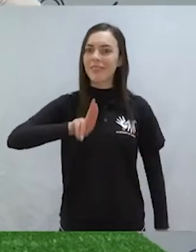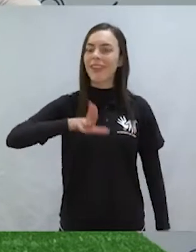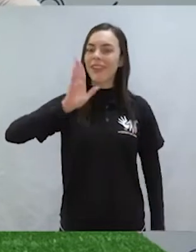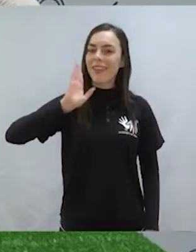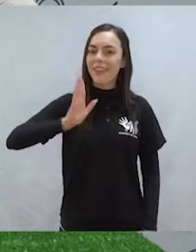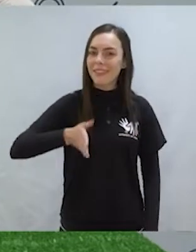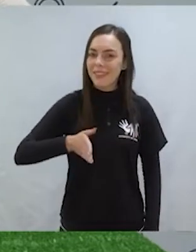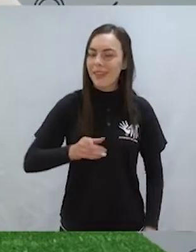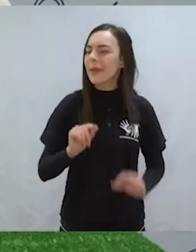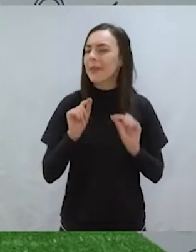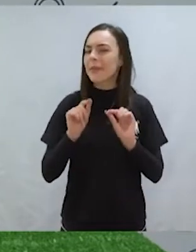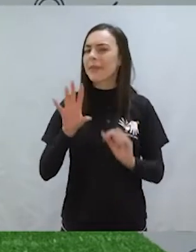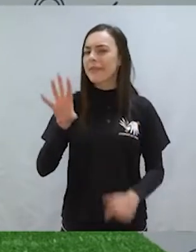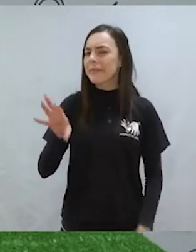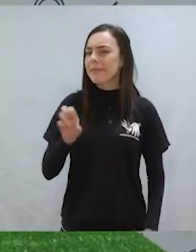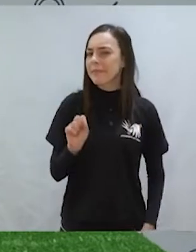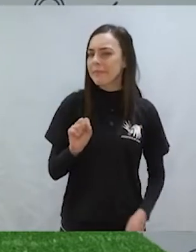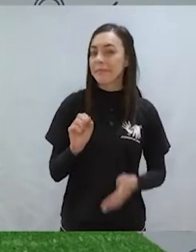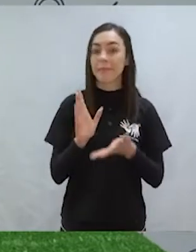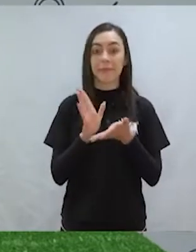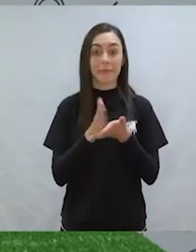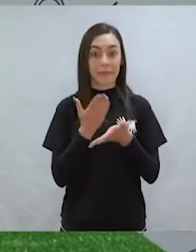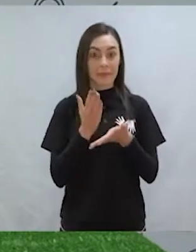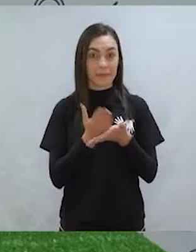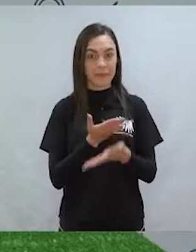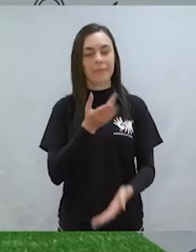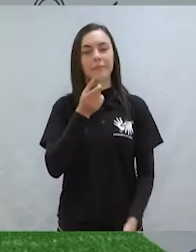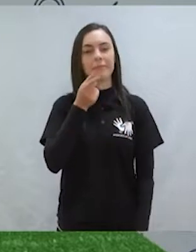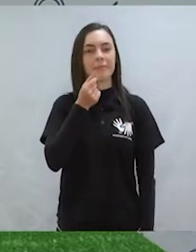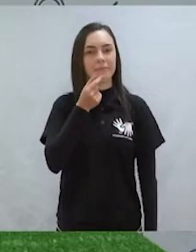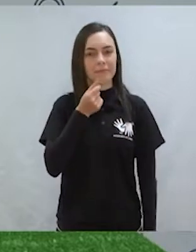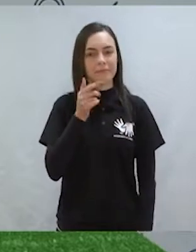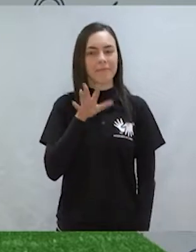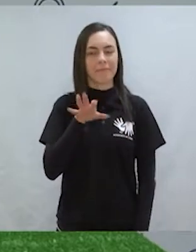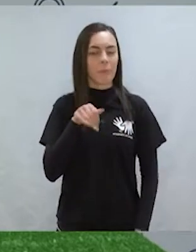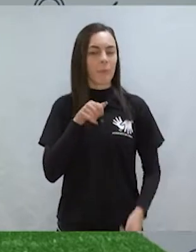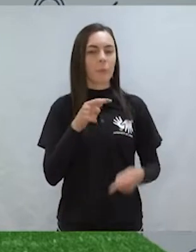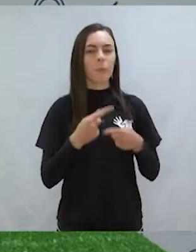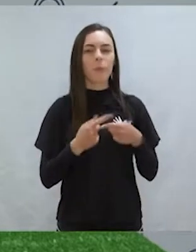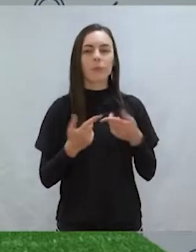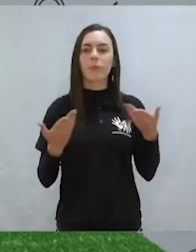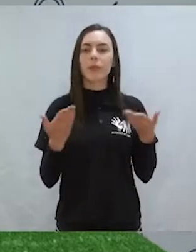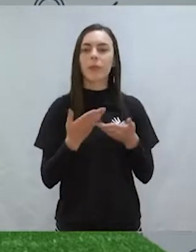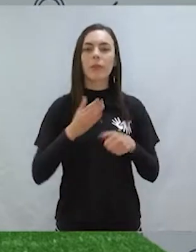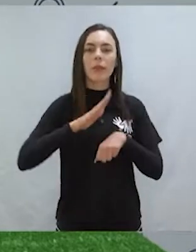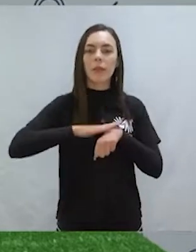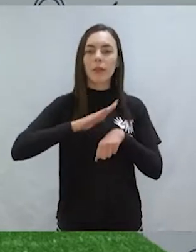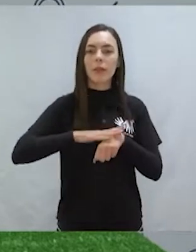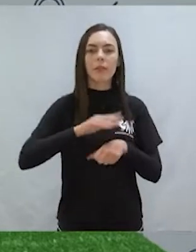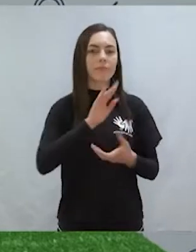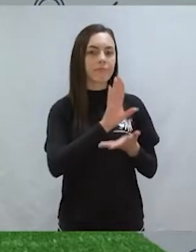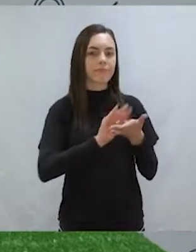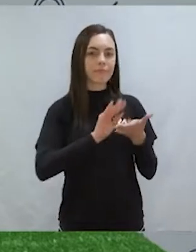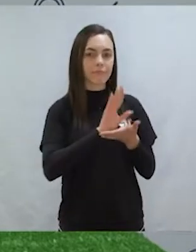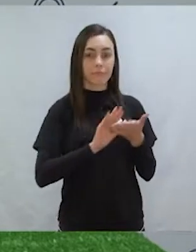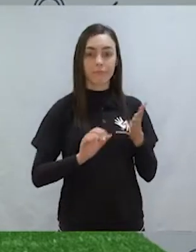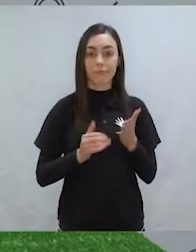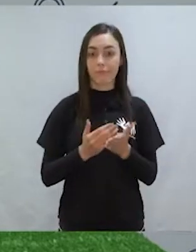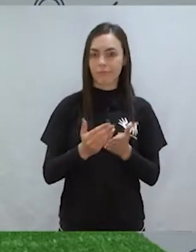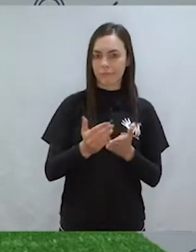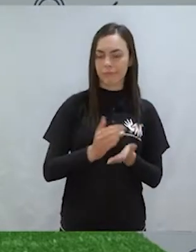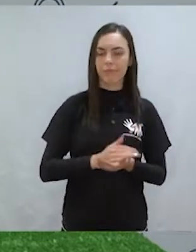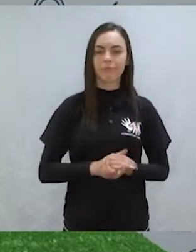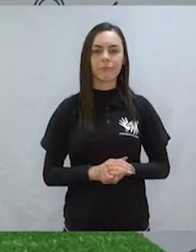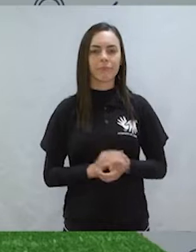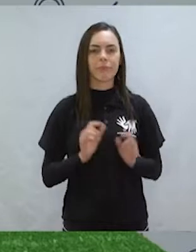você acredita? Você então vai ter que pegar o seu caderno e o seu lápis preto, porque chegou o momento de nós